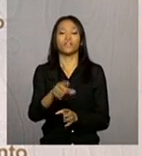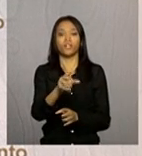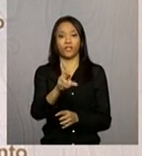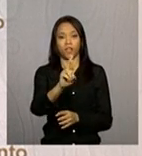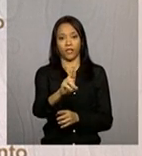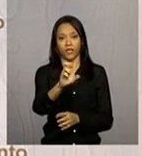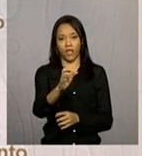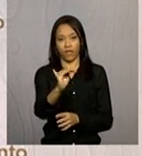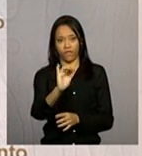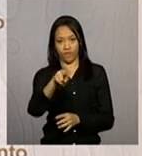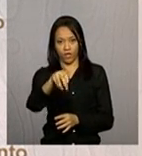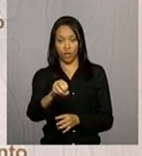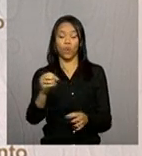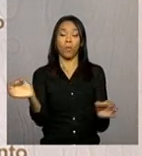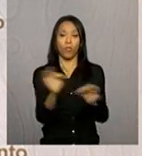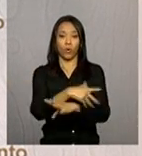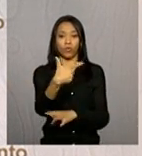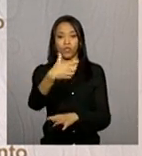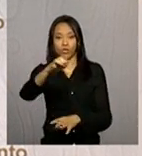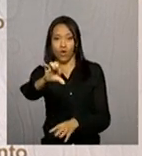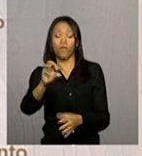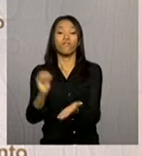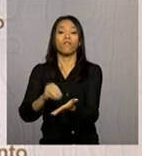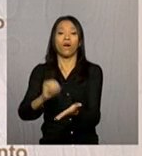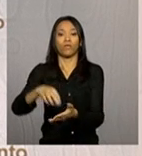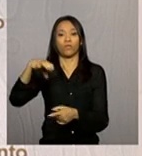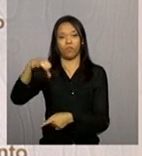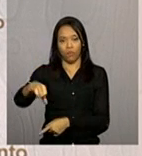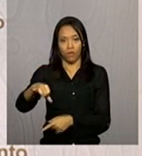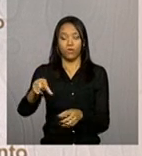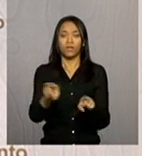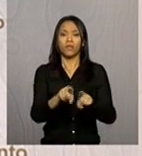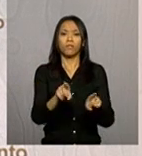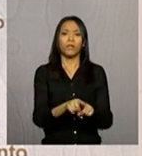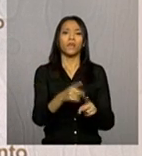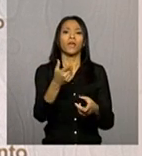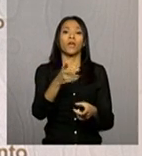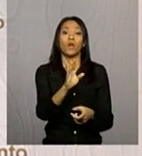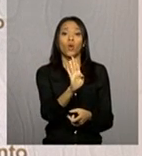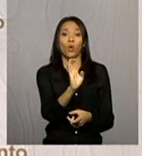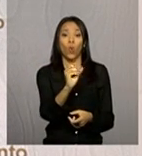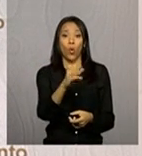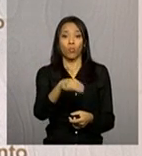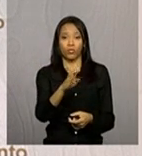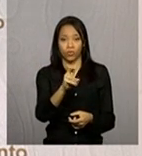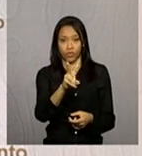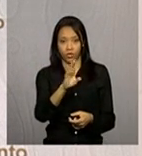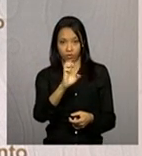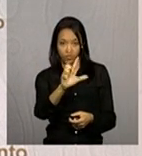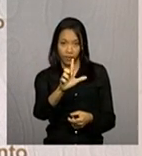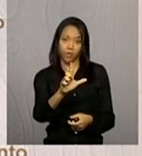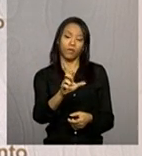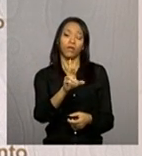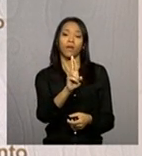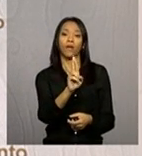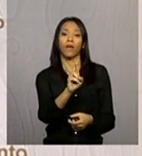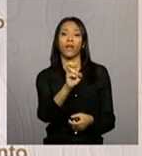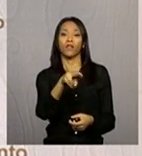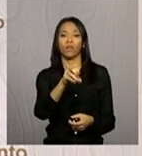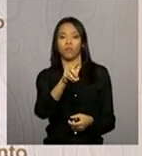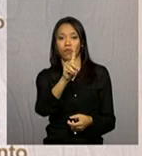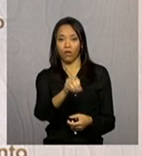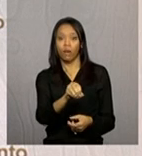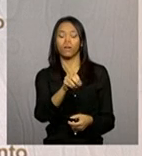concluímos 29 e temos 9 em andamento. E em combustíveis renováveis, o etanoduto entre